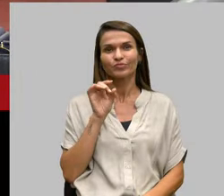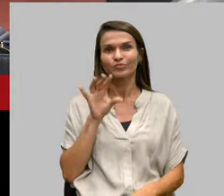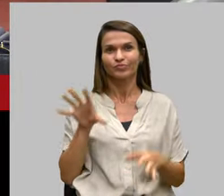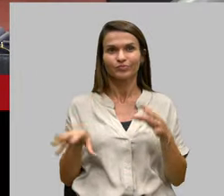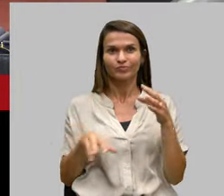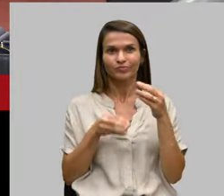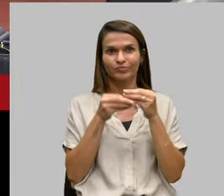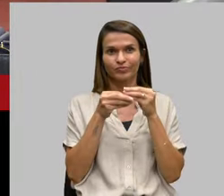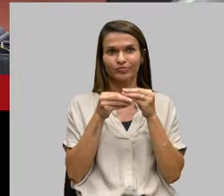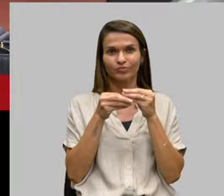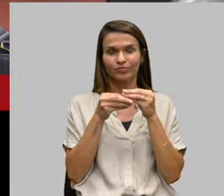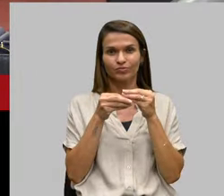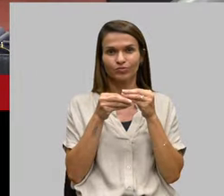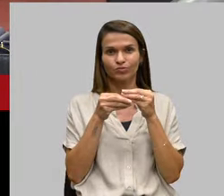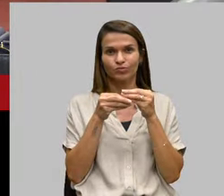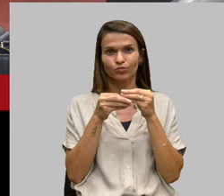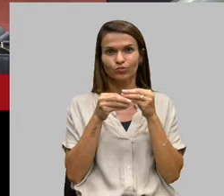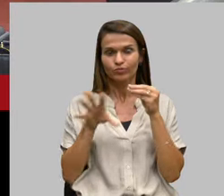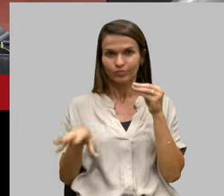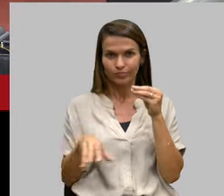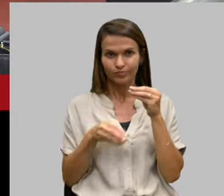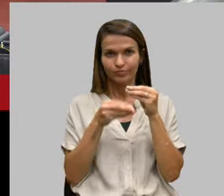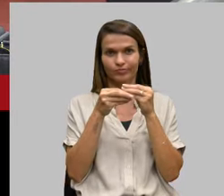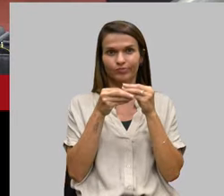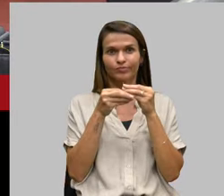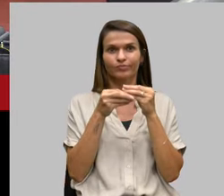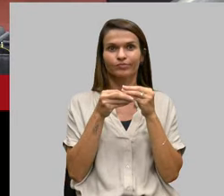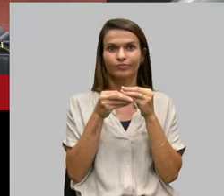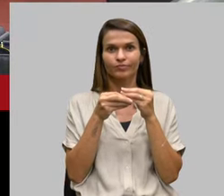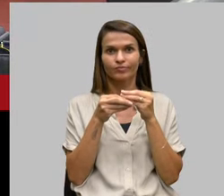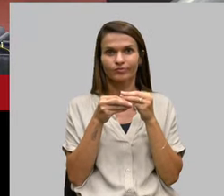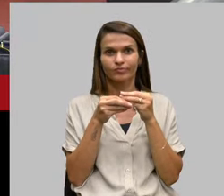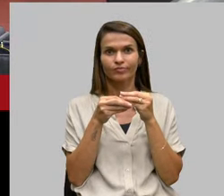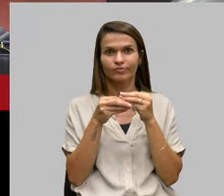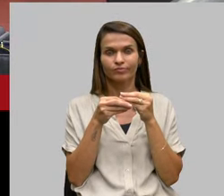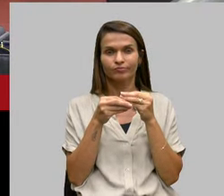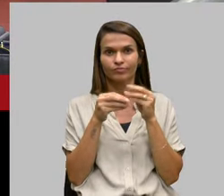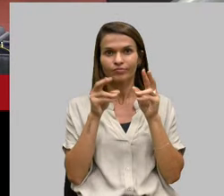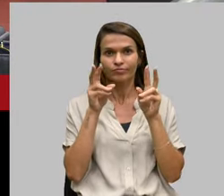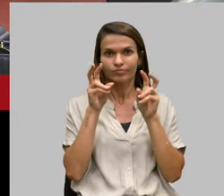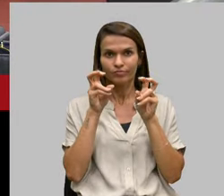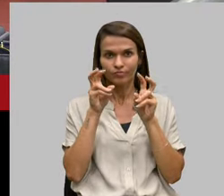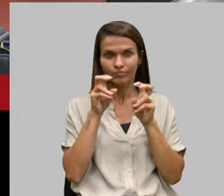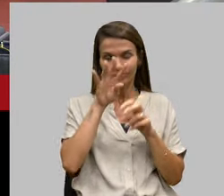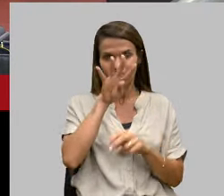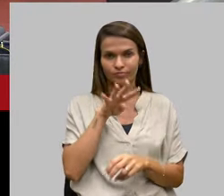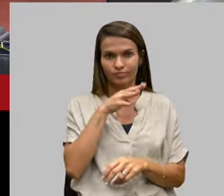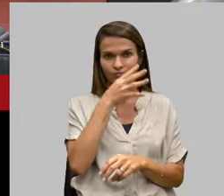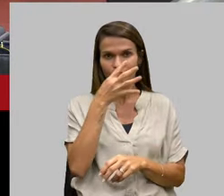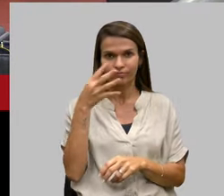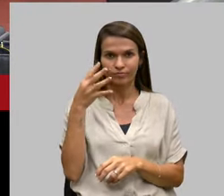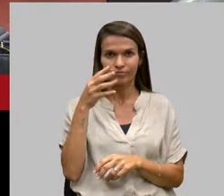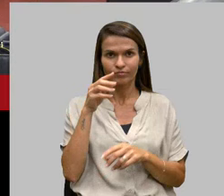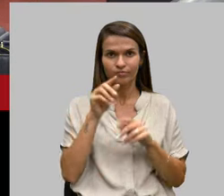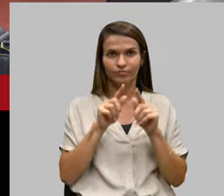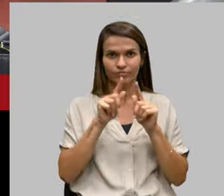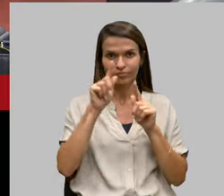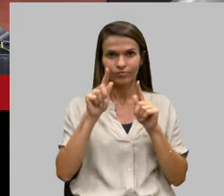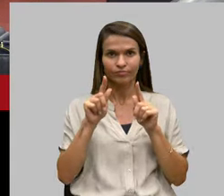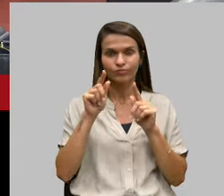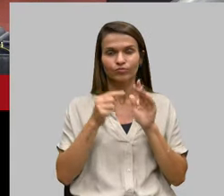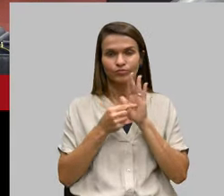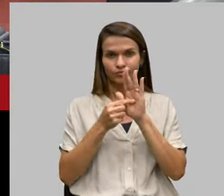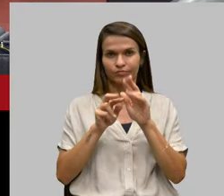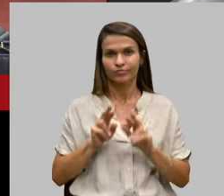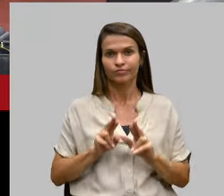complement só para para complementar ali a questão também das tabelas biométricas também ela faz muita diferença e às